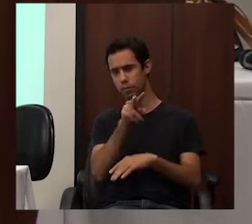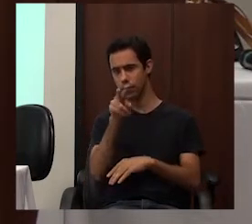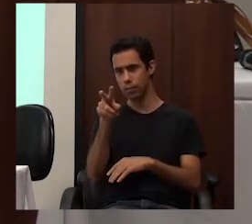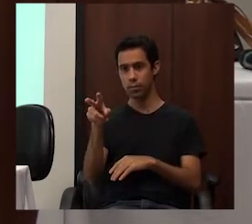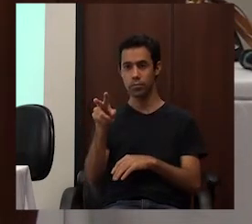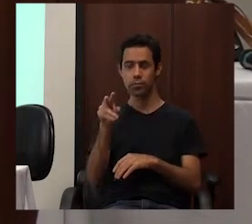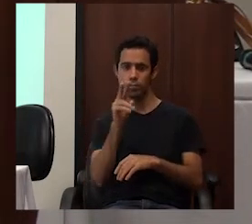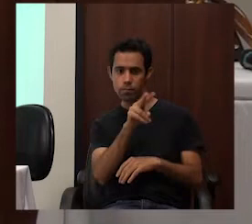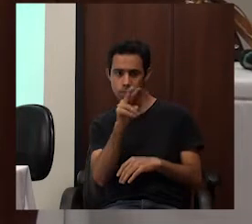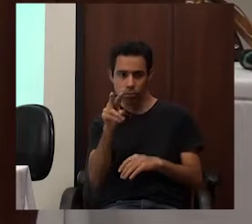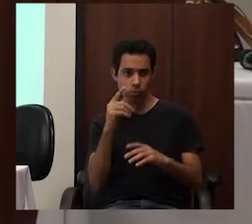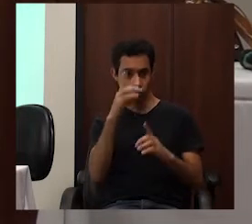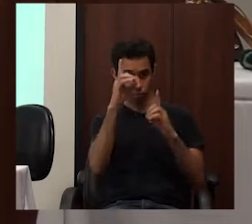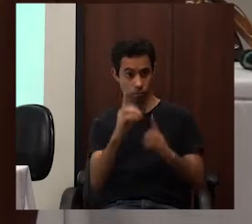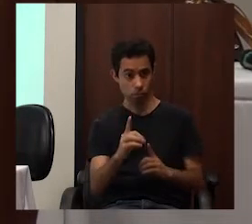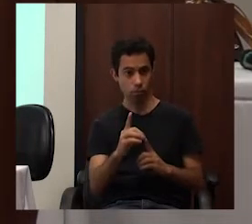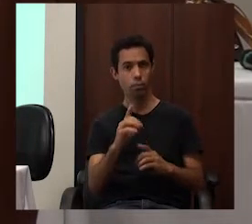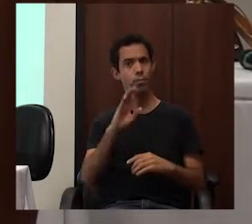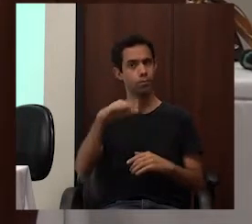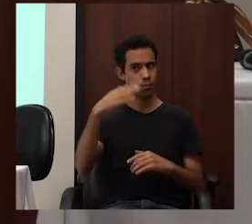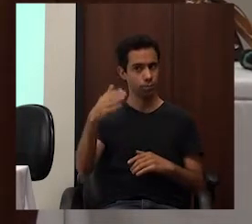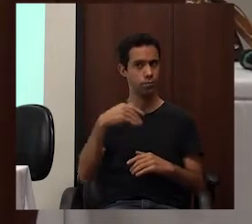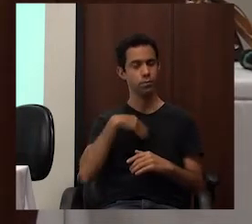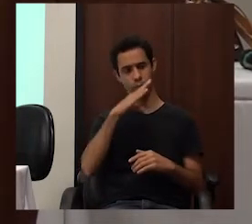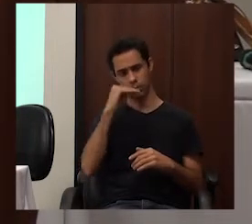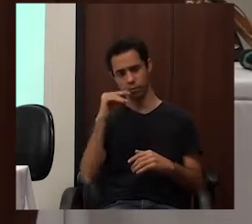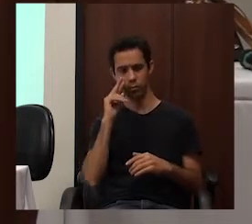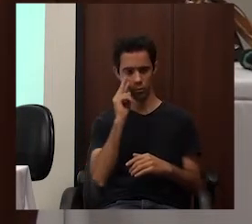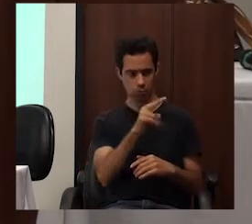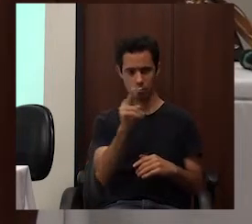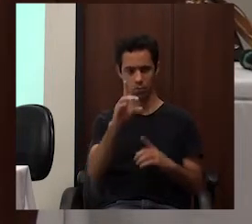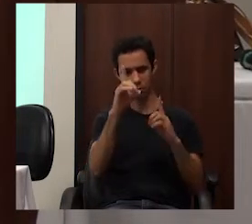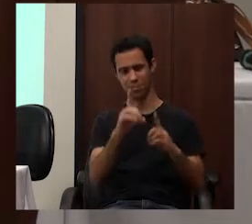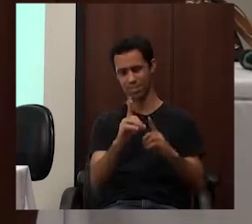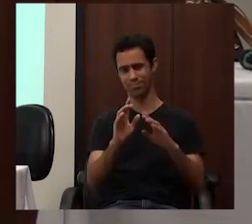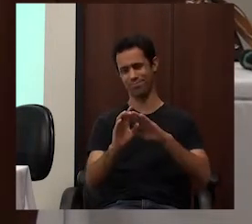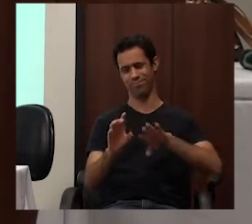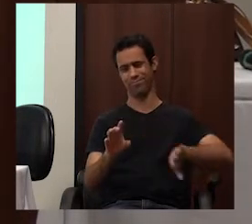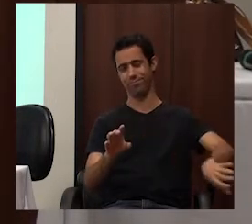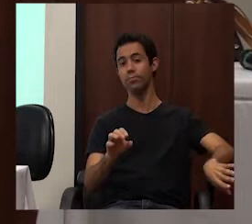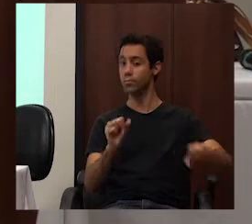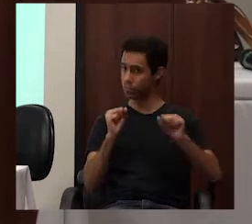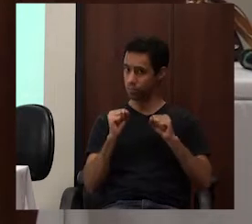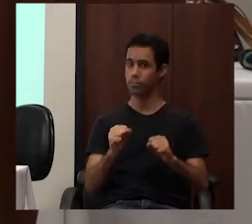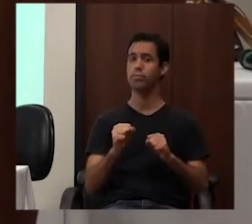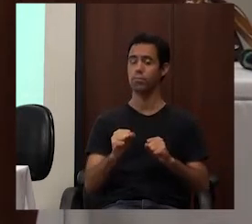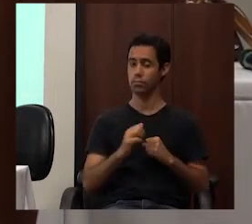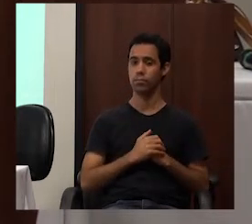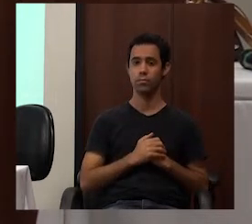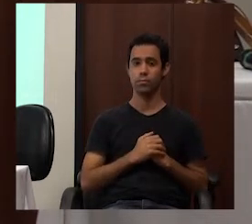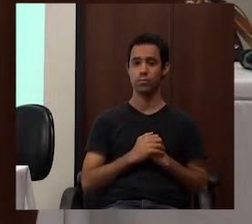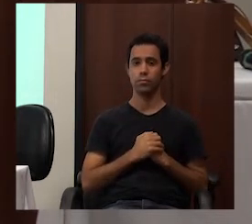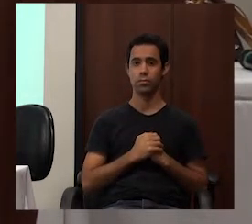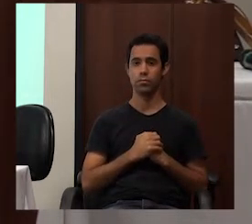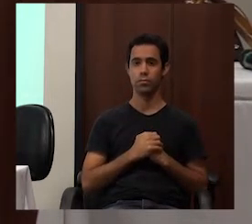com deficiência desde cedo, quando se torna adulto, dificilmente também aprende a ouvir uma pessoa com deficiência. E a